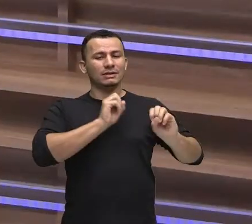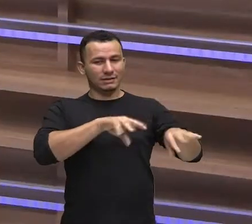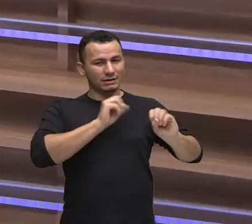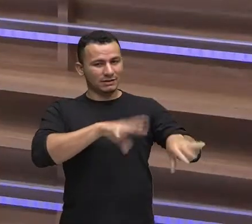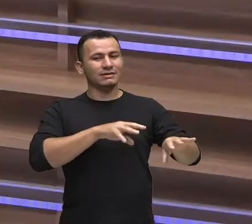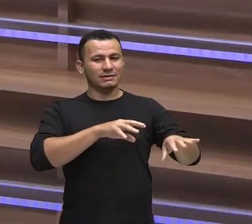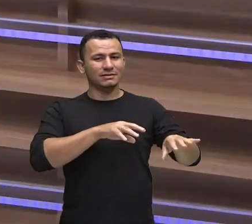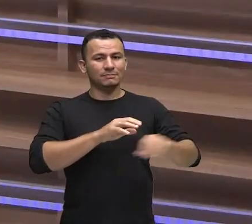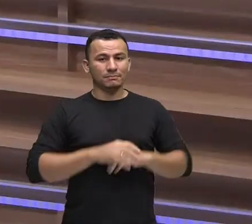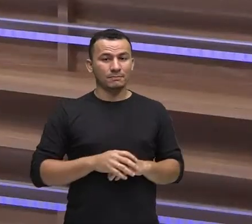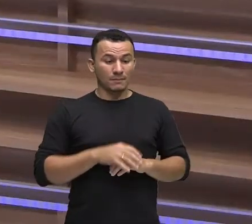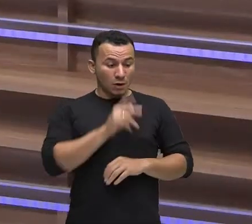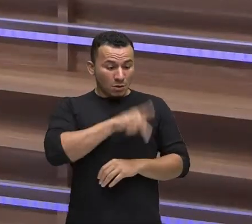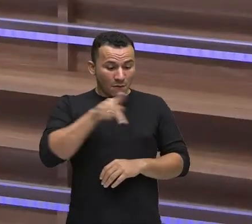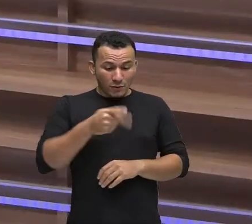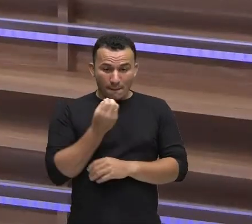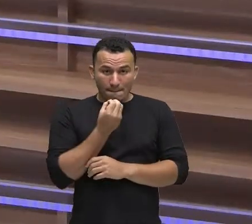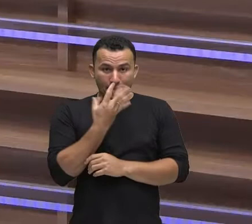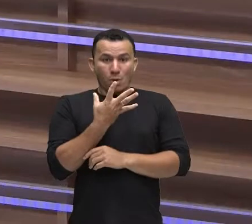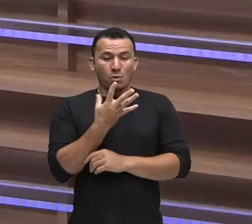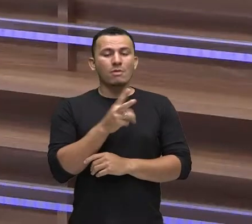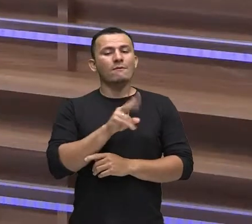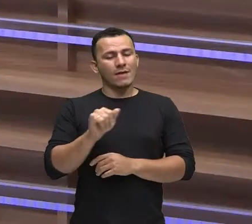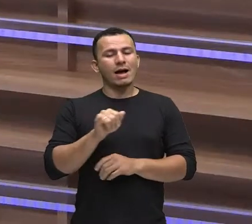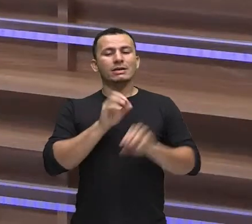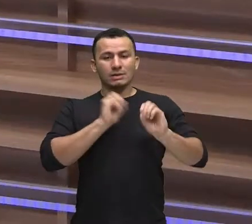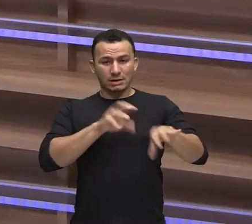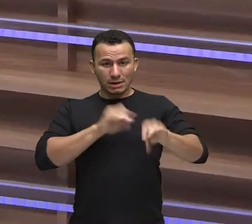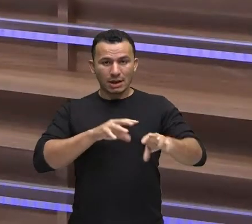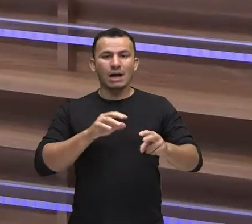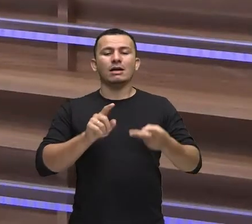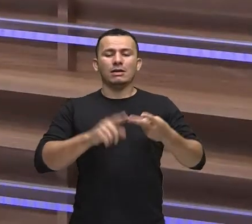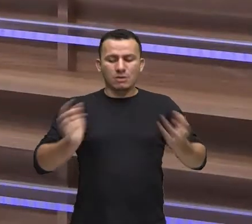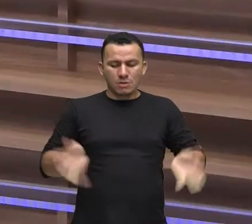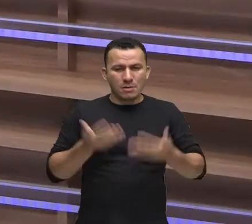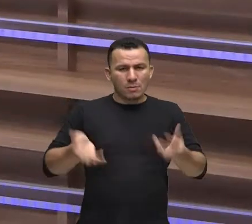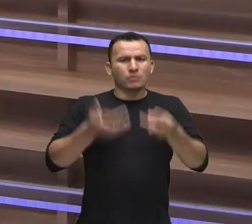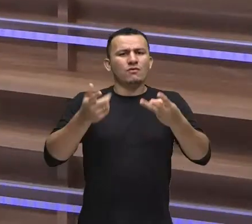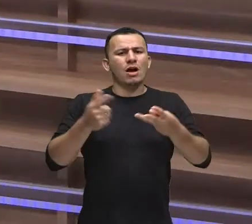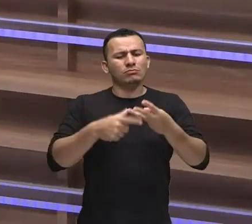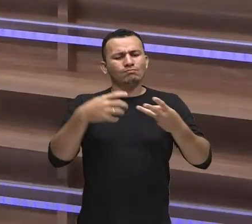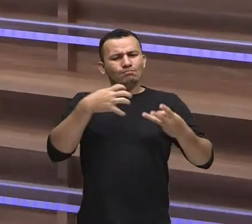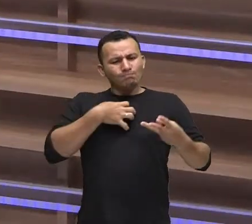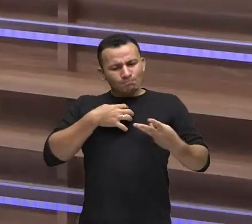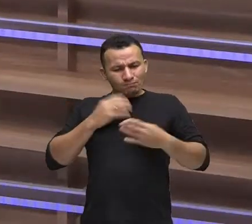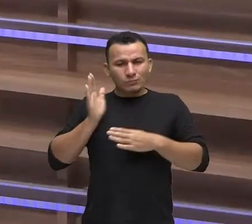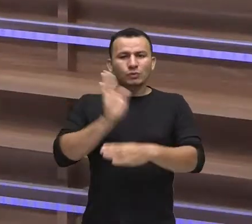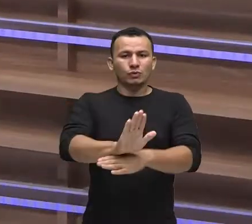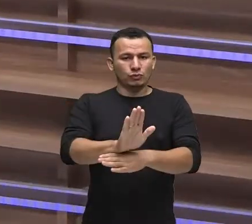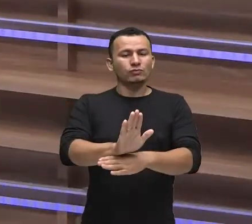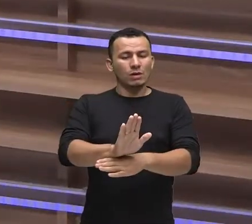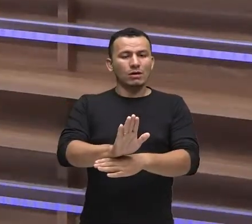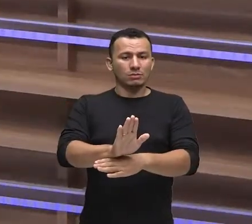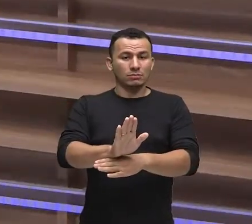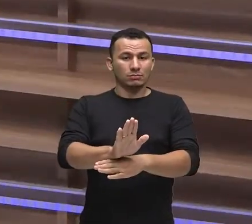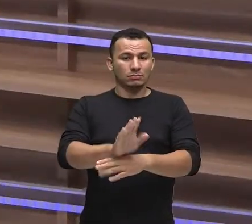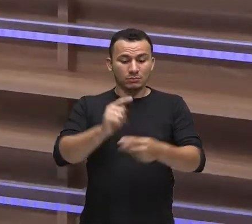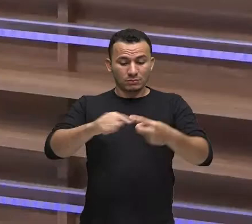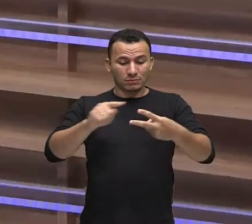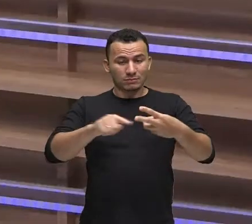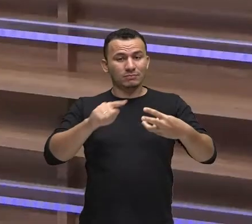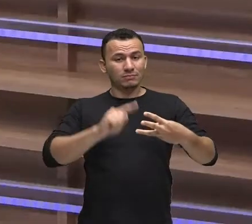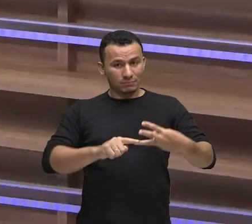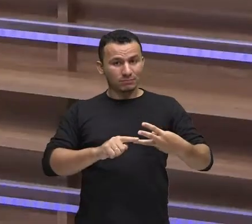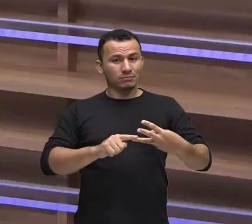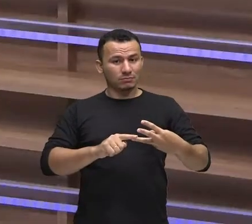Um professor bom, ele vai ensinar, vai motivar, vai inspirar a ser, aquele que quer ser professor, a ser um